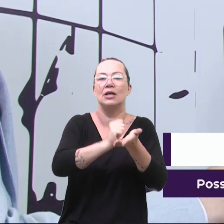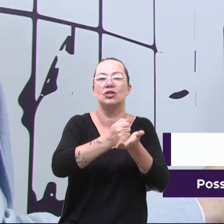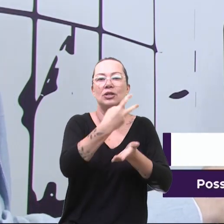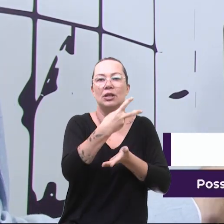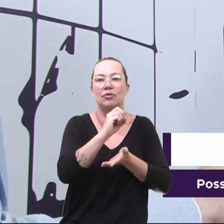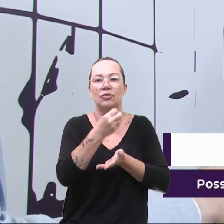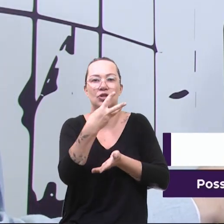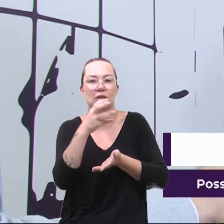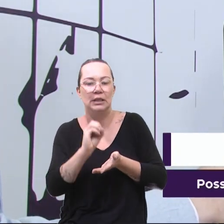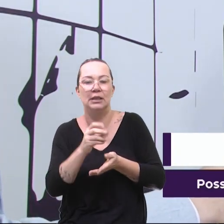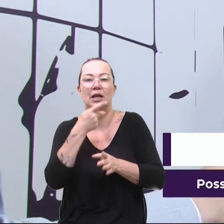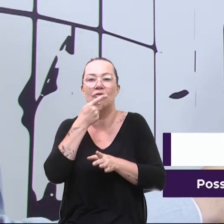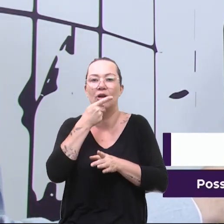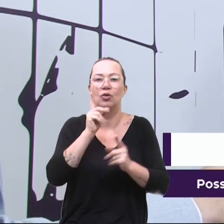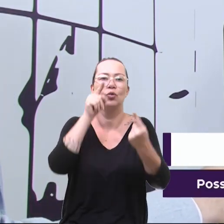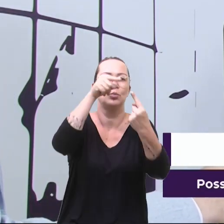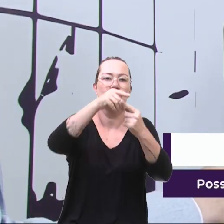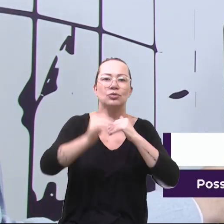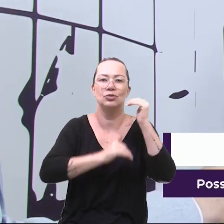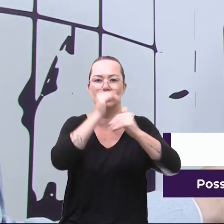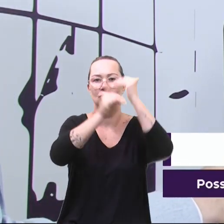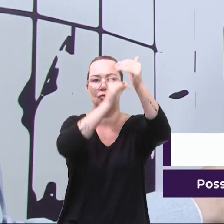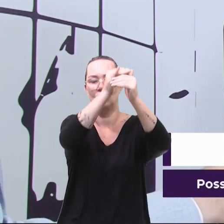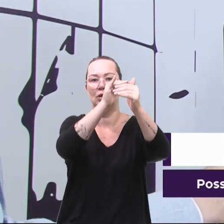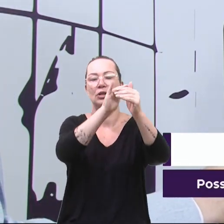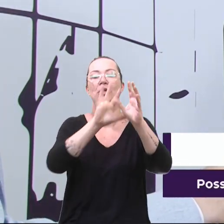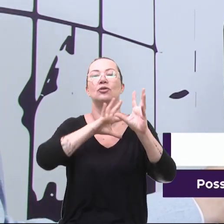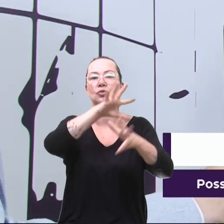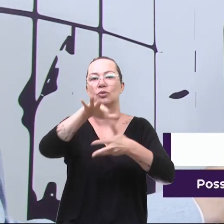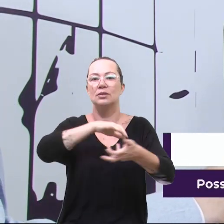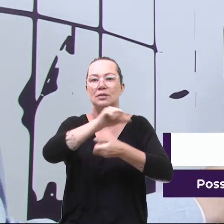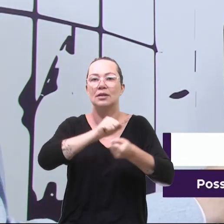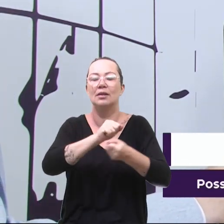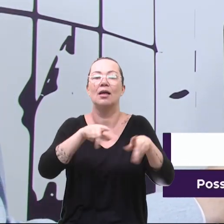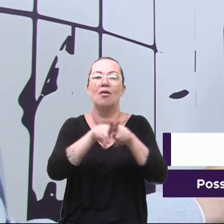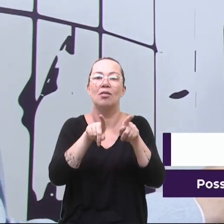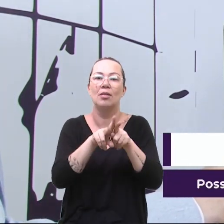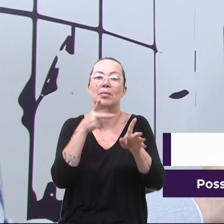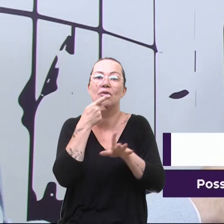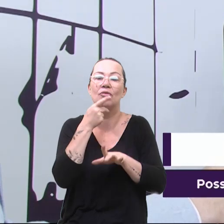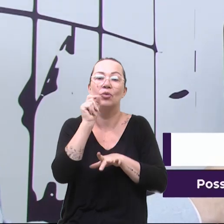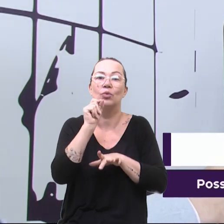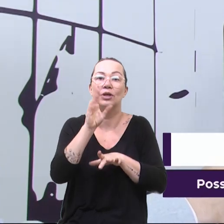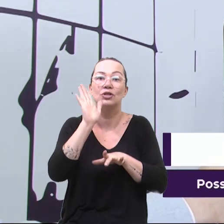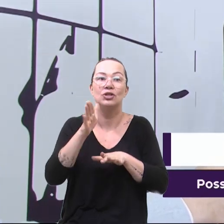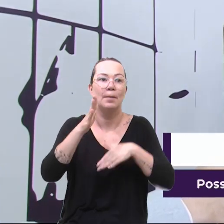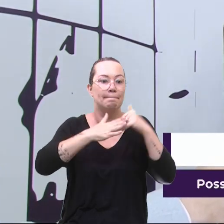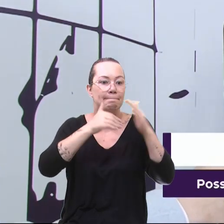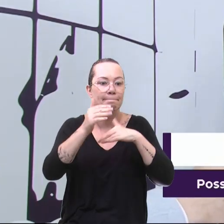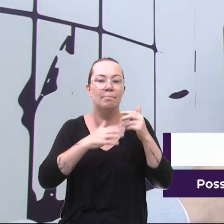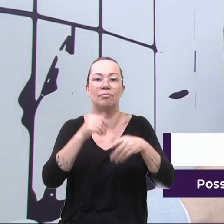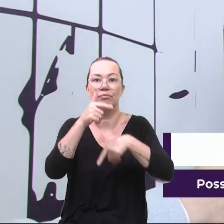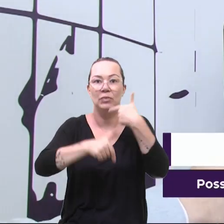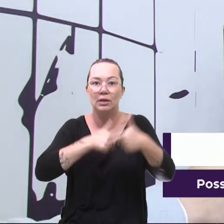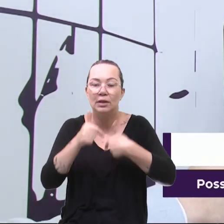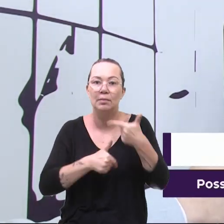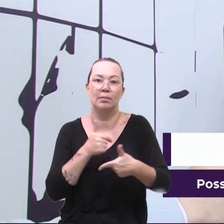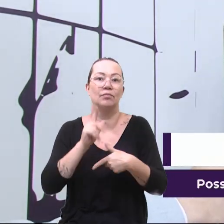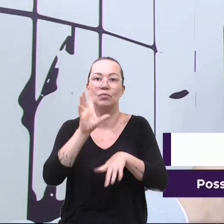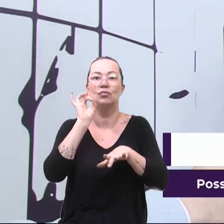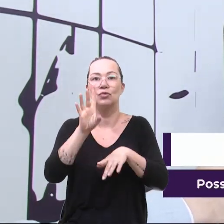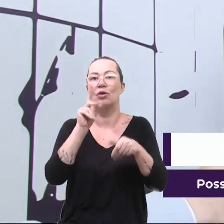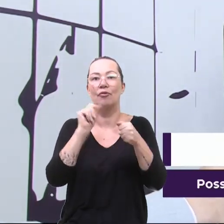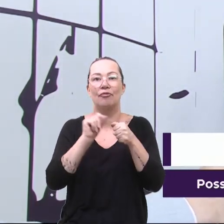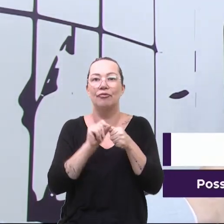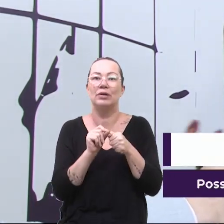sobre ODS, sobre objetivos de desenvolvimento sustentável, e mais do que falando, já com eles na prática, né, trabalhando, e não só fazendo